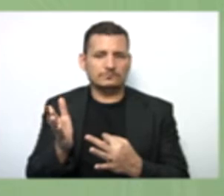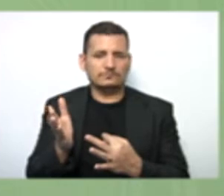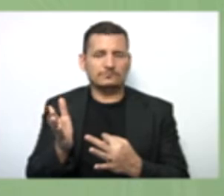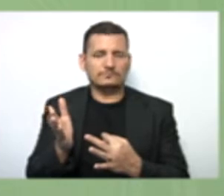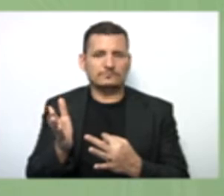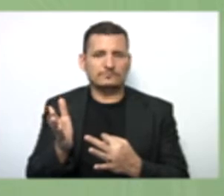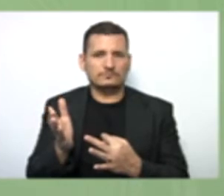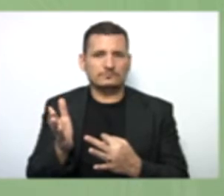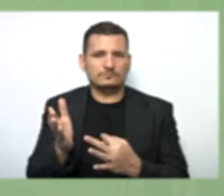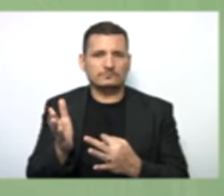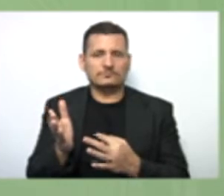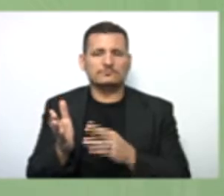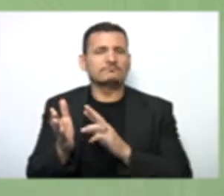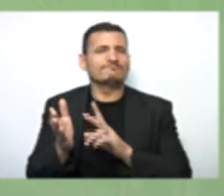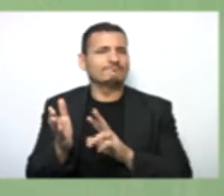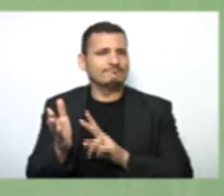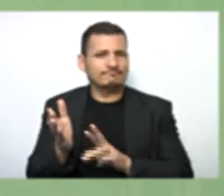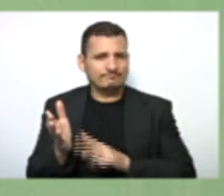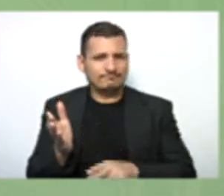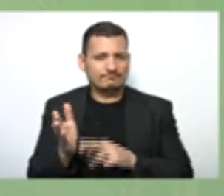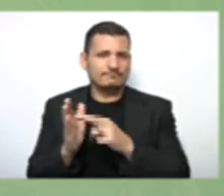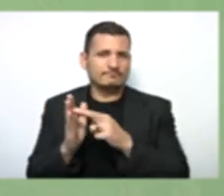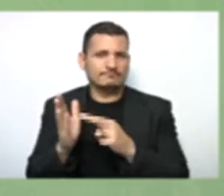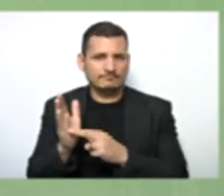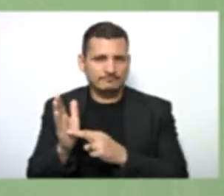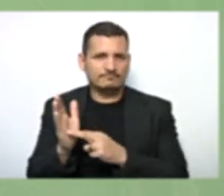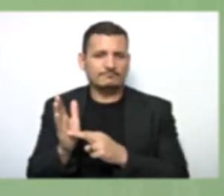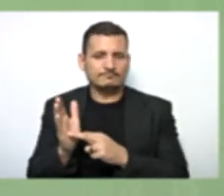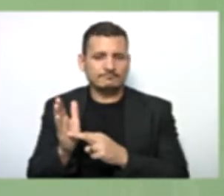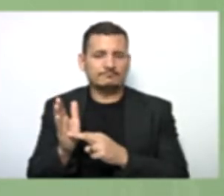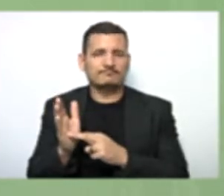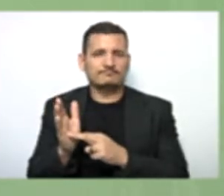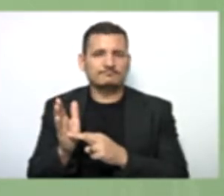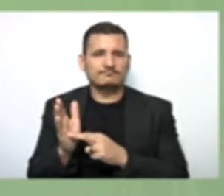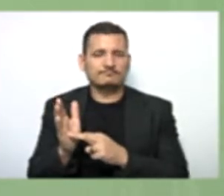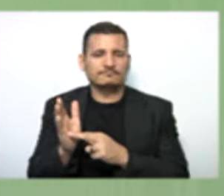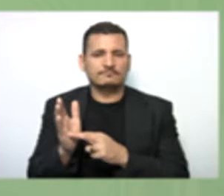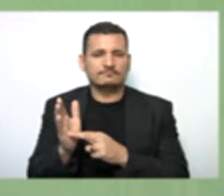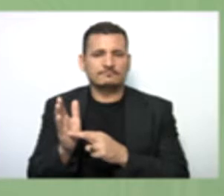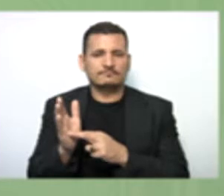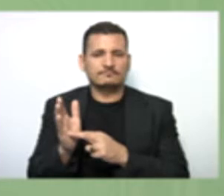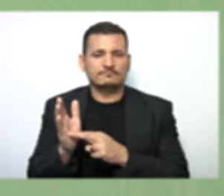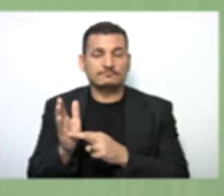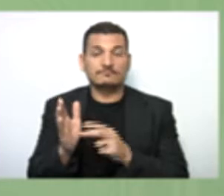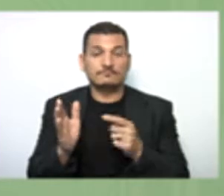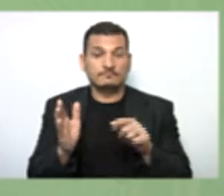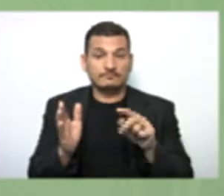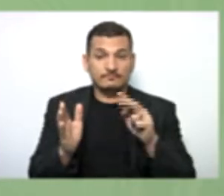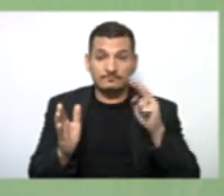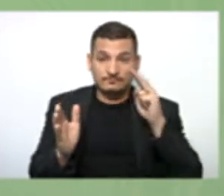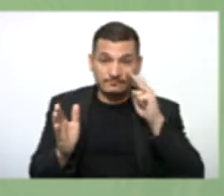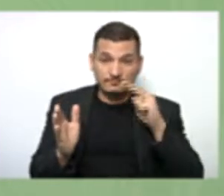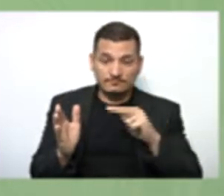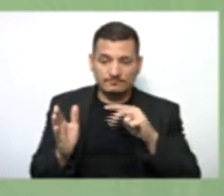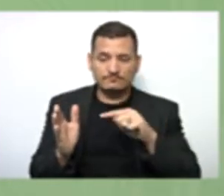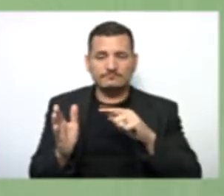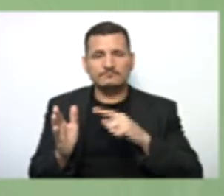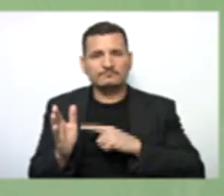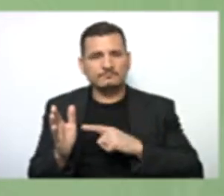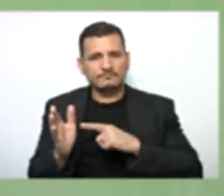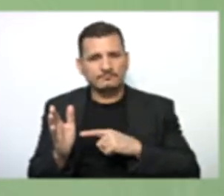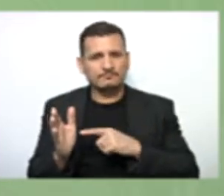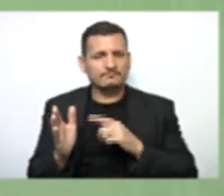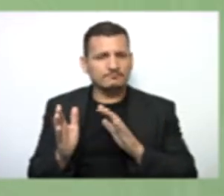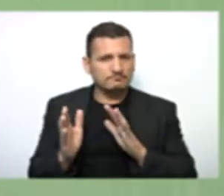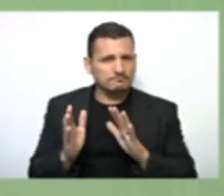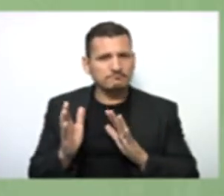série de instruções, né, que terão que ser realizadas. Reparem que faz certo sentido